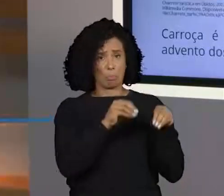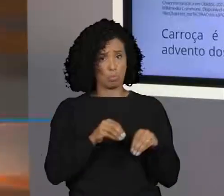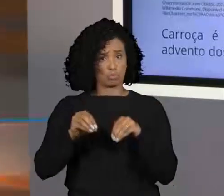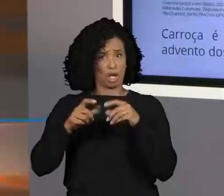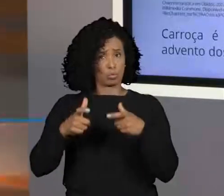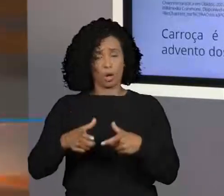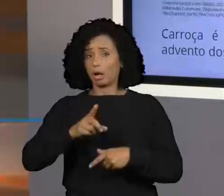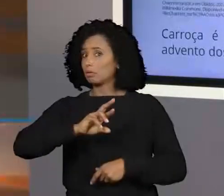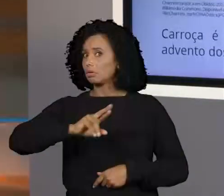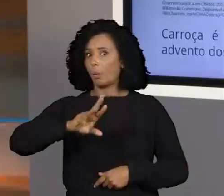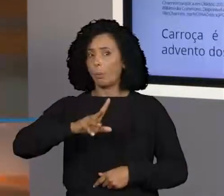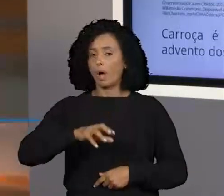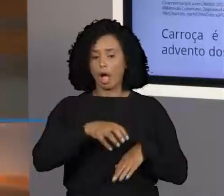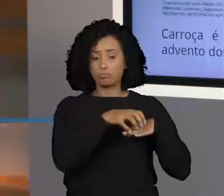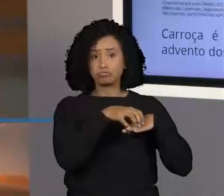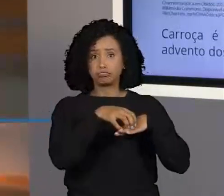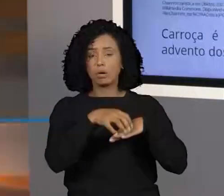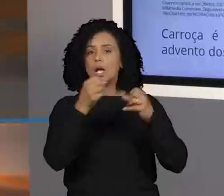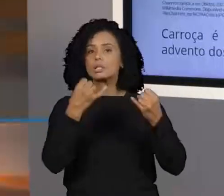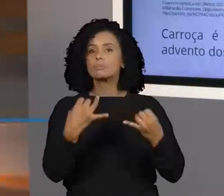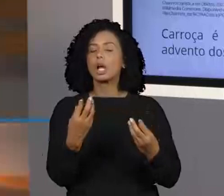a respeito do